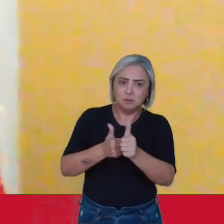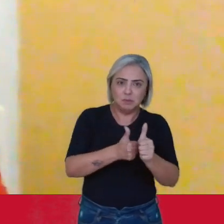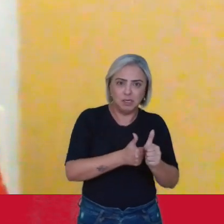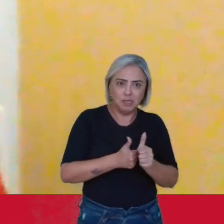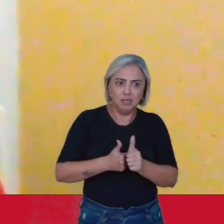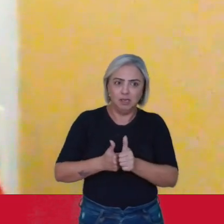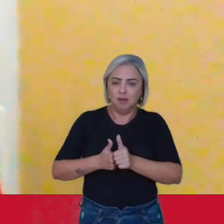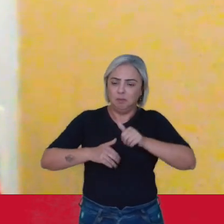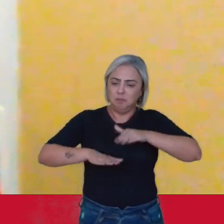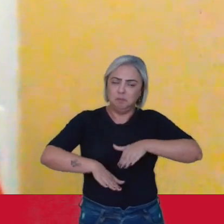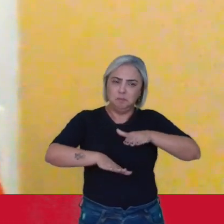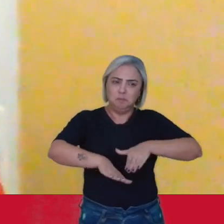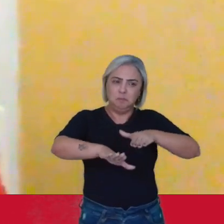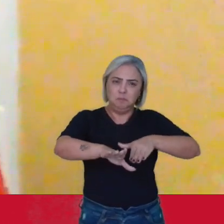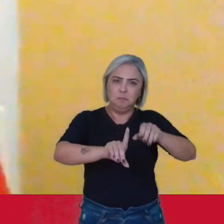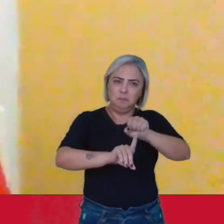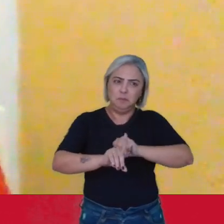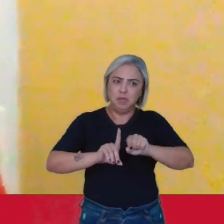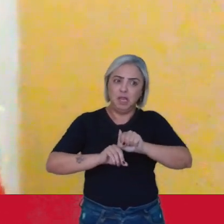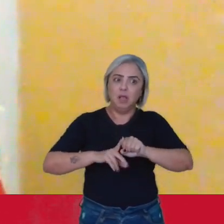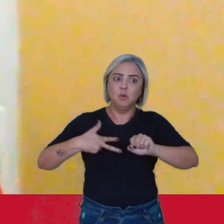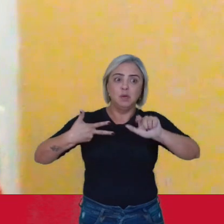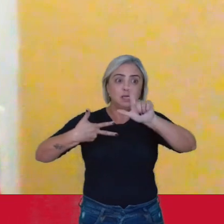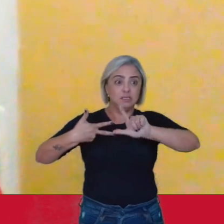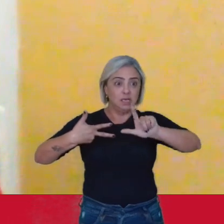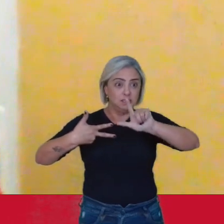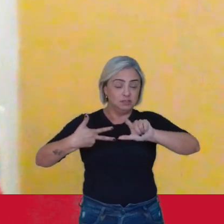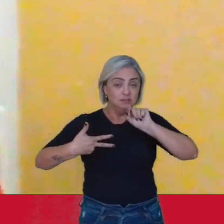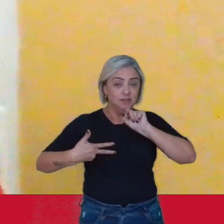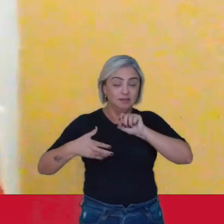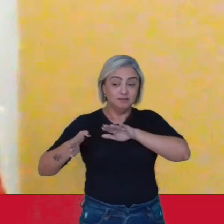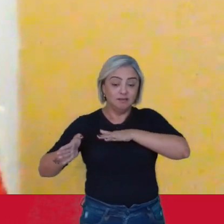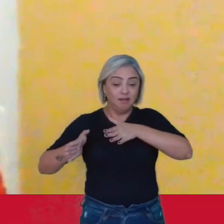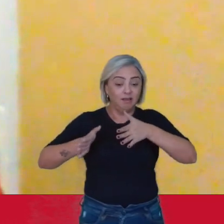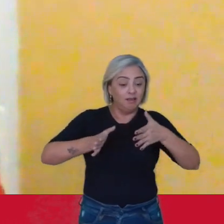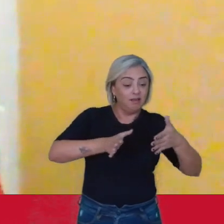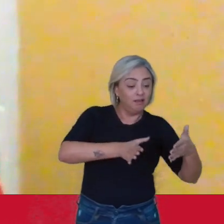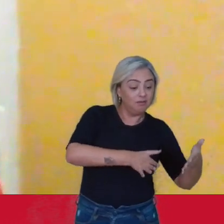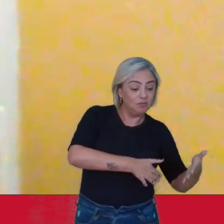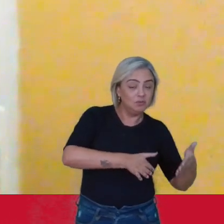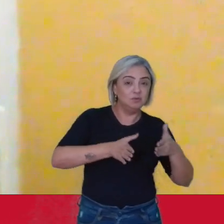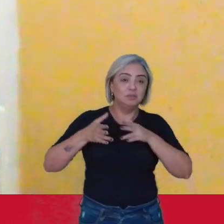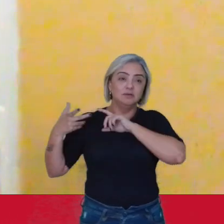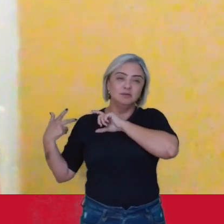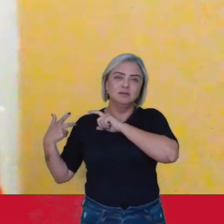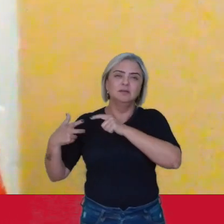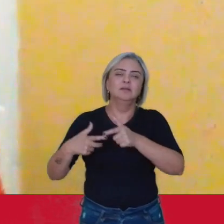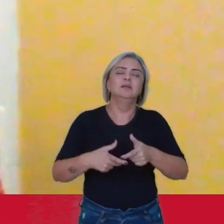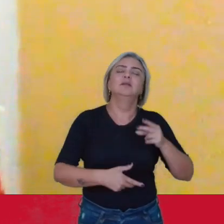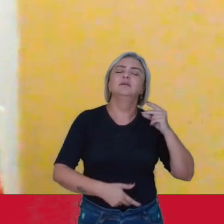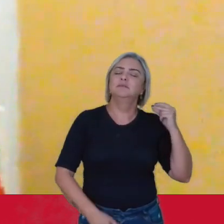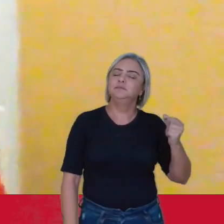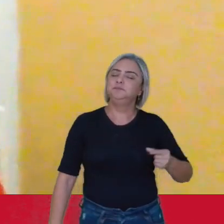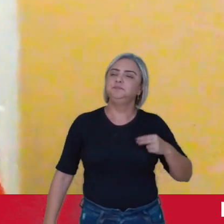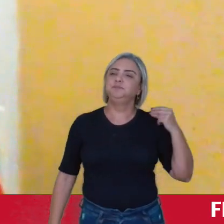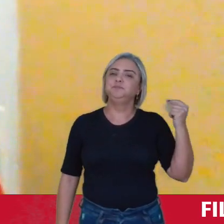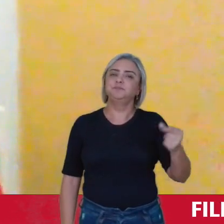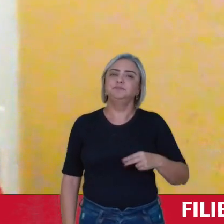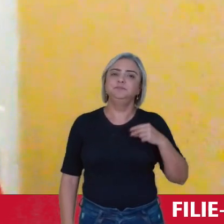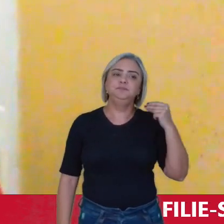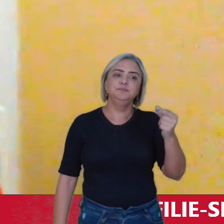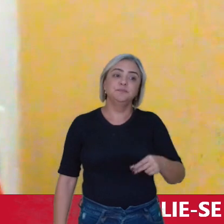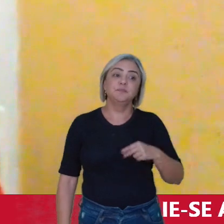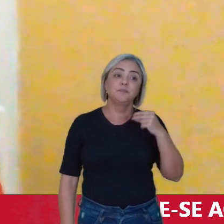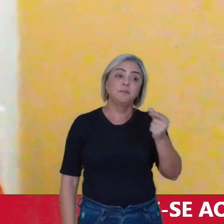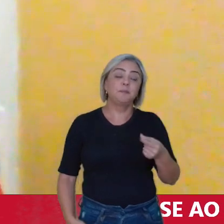que somos dos movimentos e acompanhamos os legislativos, essa onda conservadora, ela vem já há algum tempo, E aí